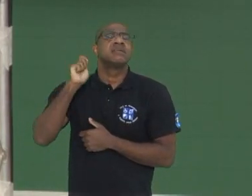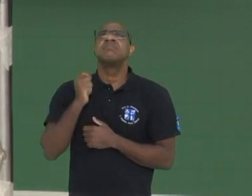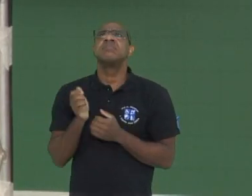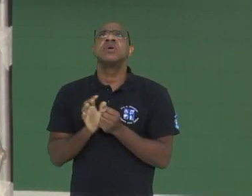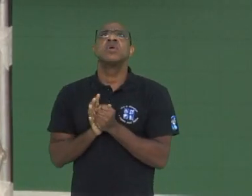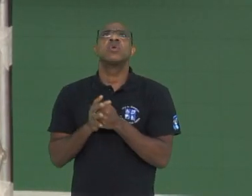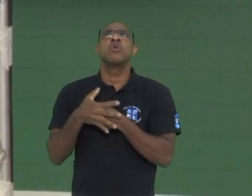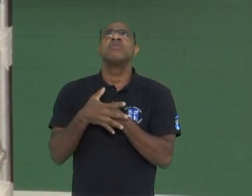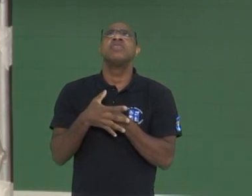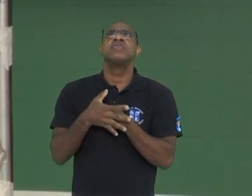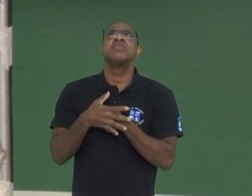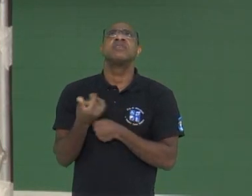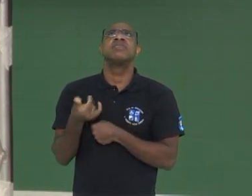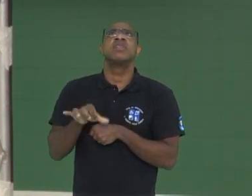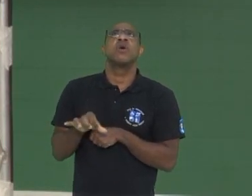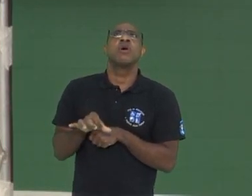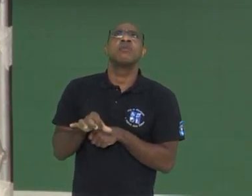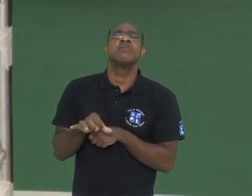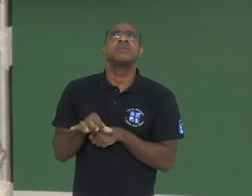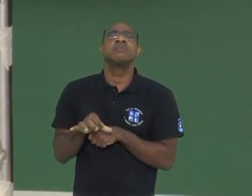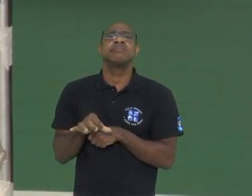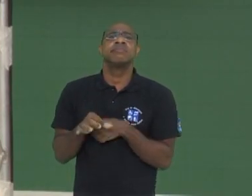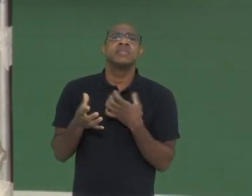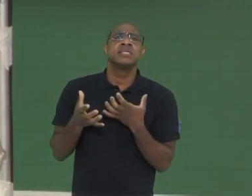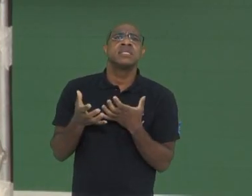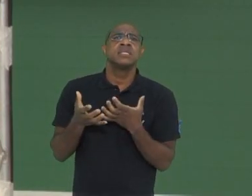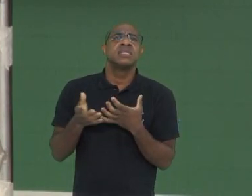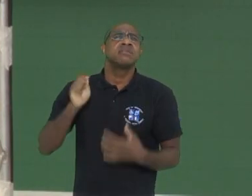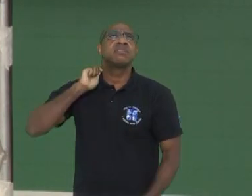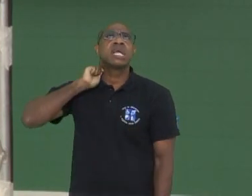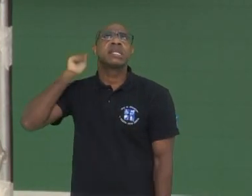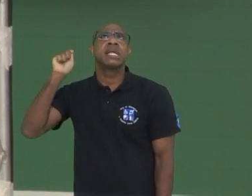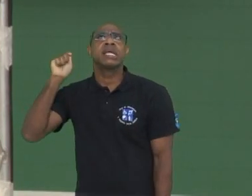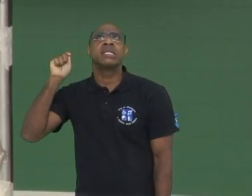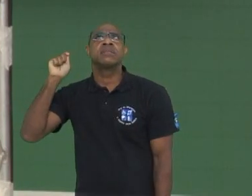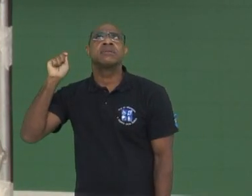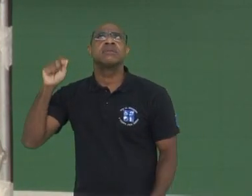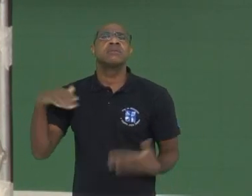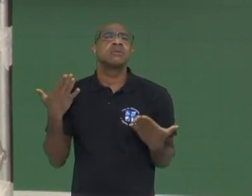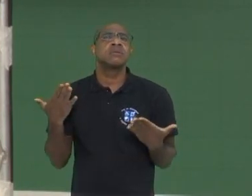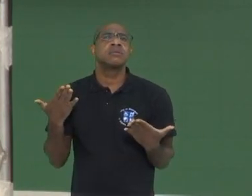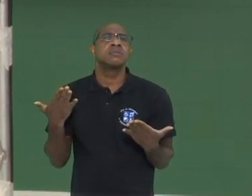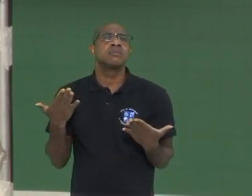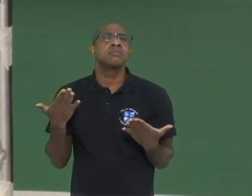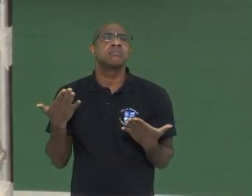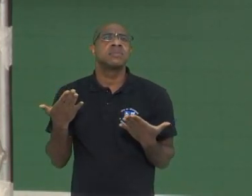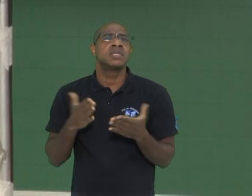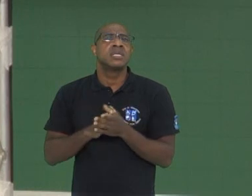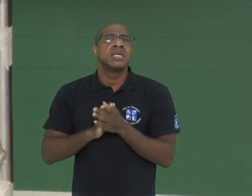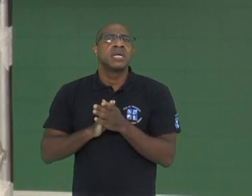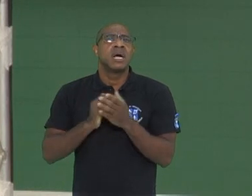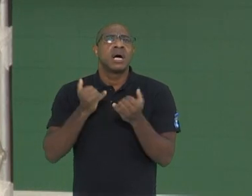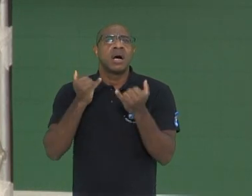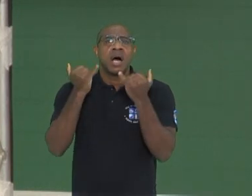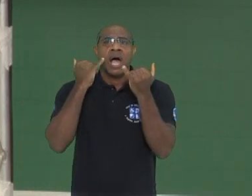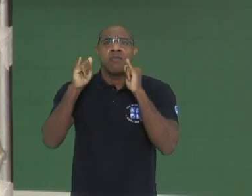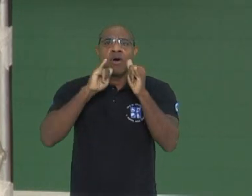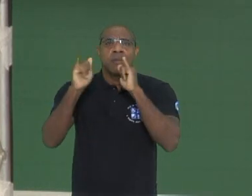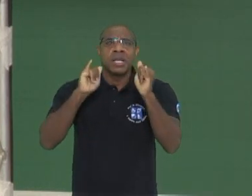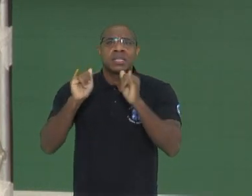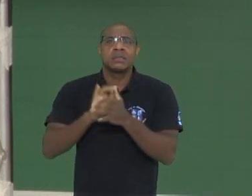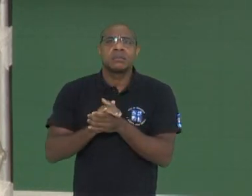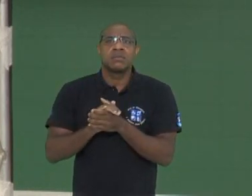Covid-19, certo? A matéria aqui é de junho deste ano,